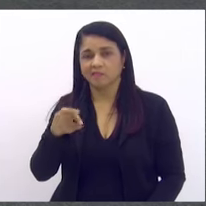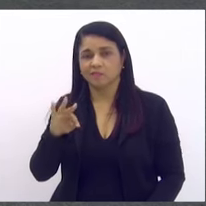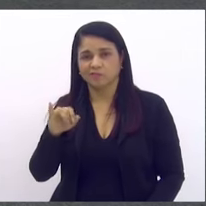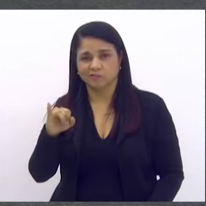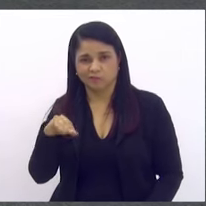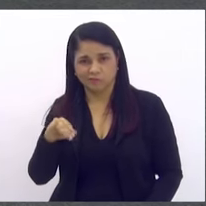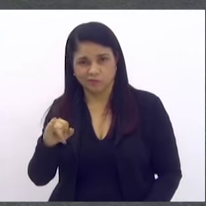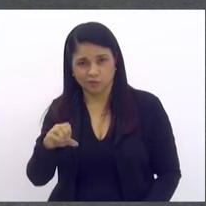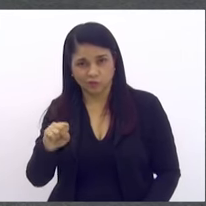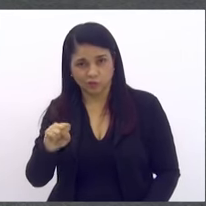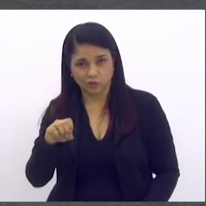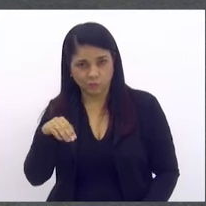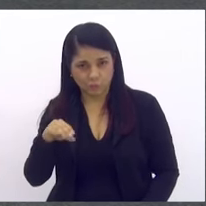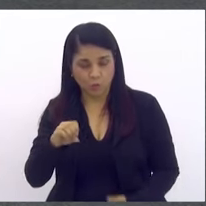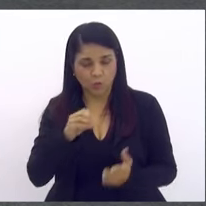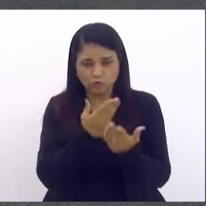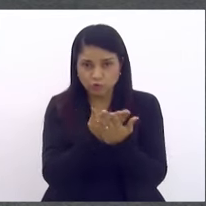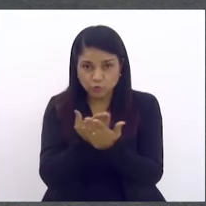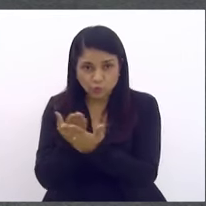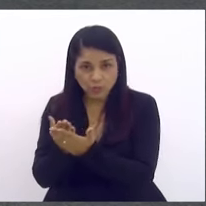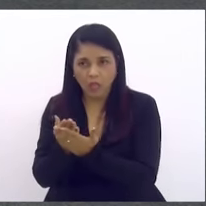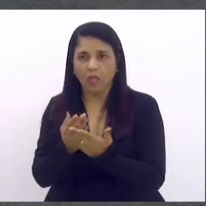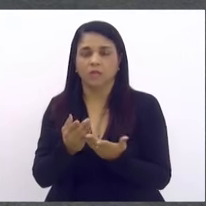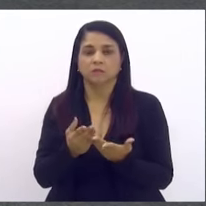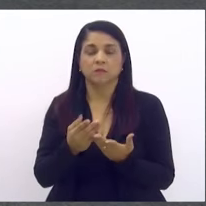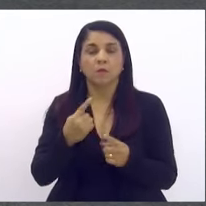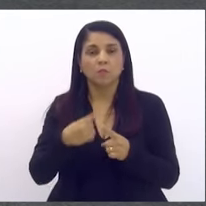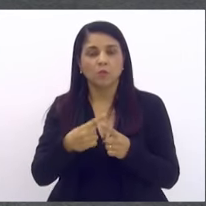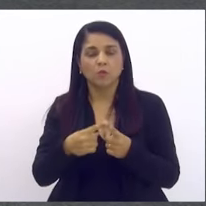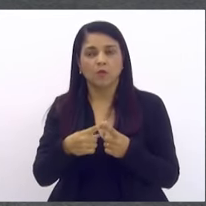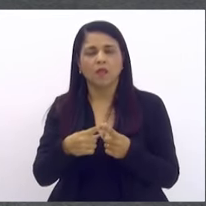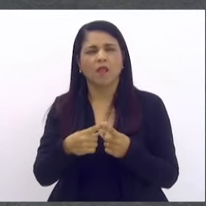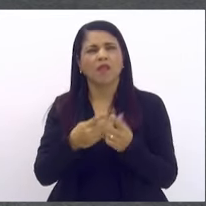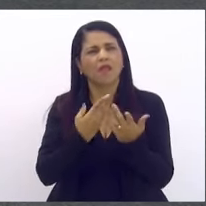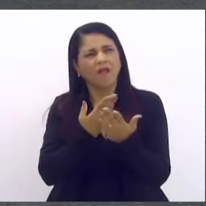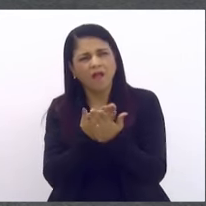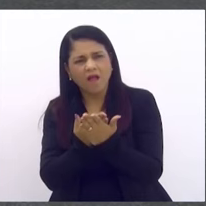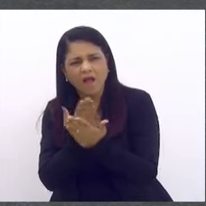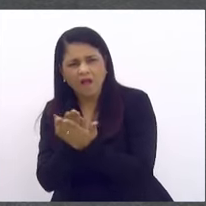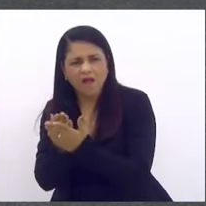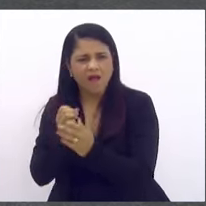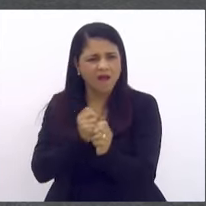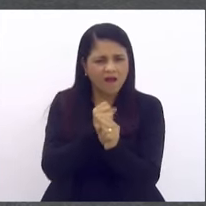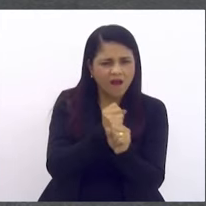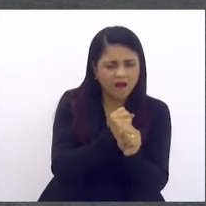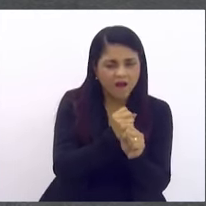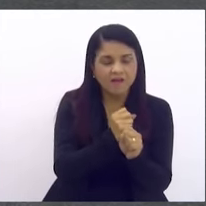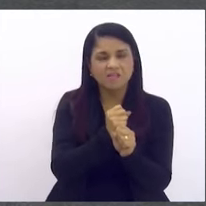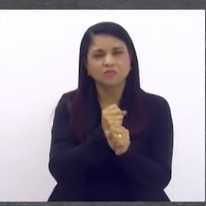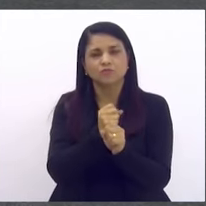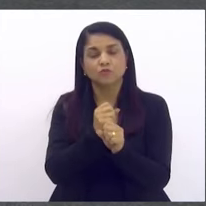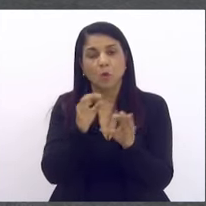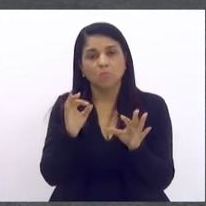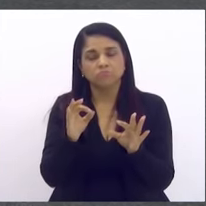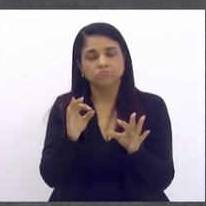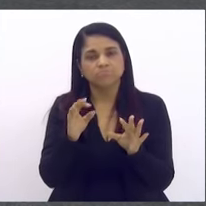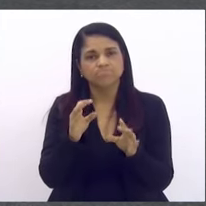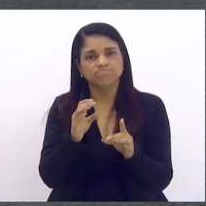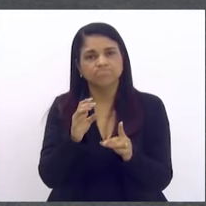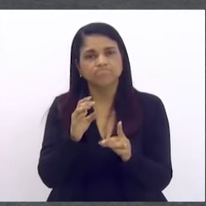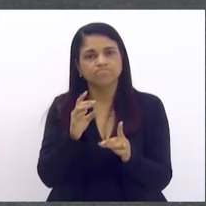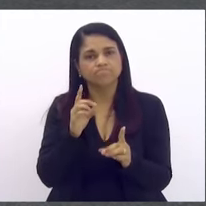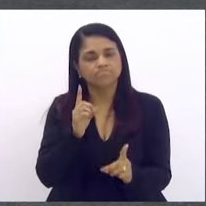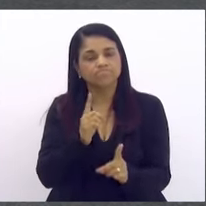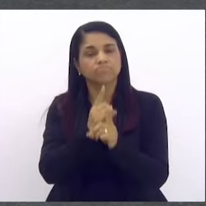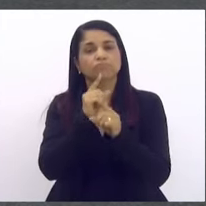tudo eu hoje depois de tantos anos Endo estudando olhando isso eu cheguei a uma conclusão que